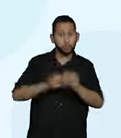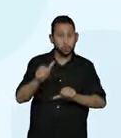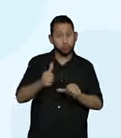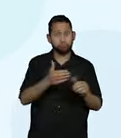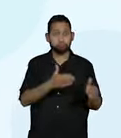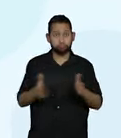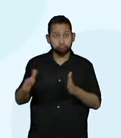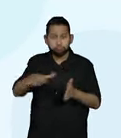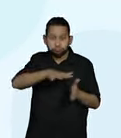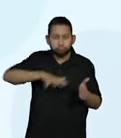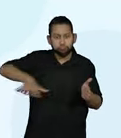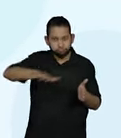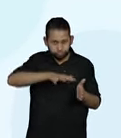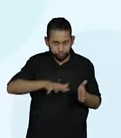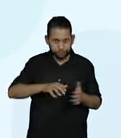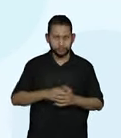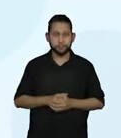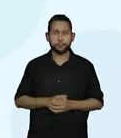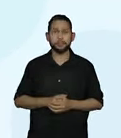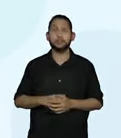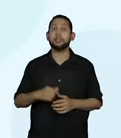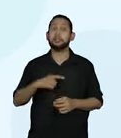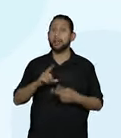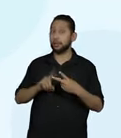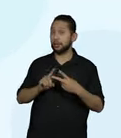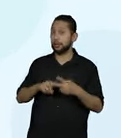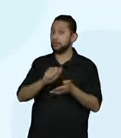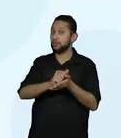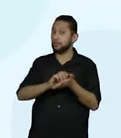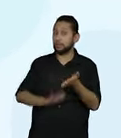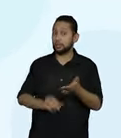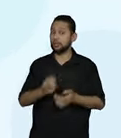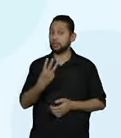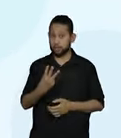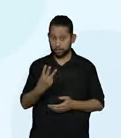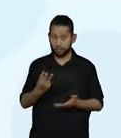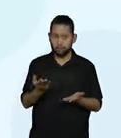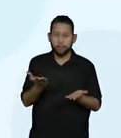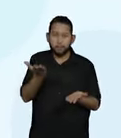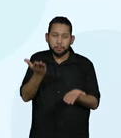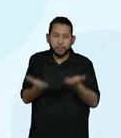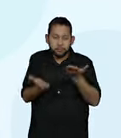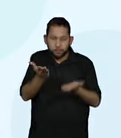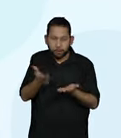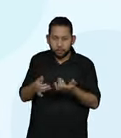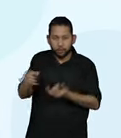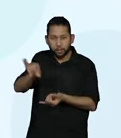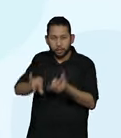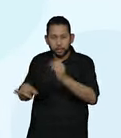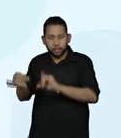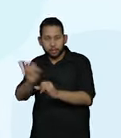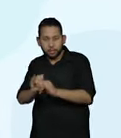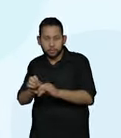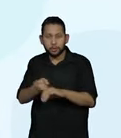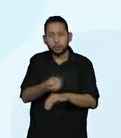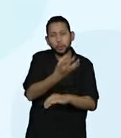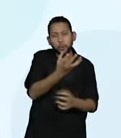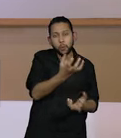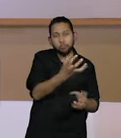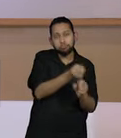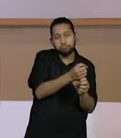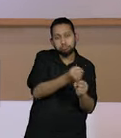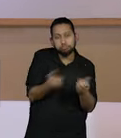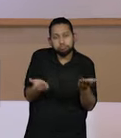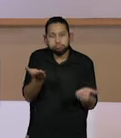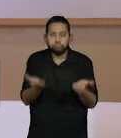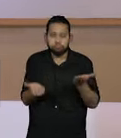na página 34, atividade 3, balanceamento e interpretações das transformações químicas.